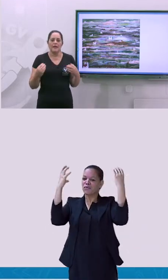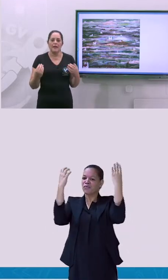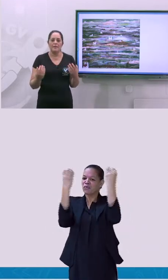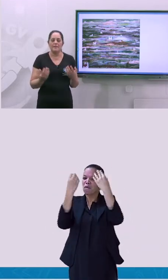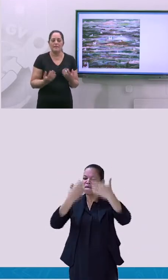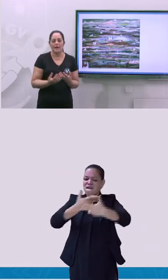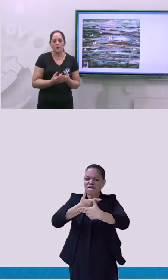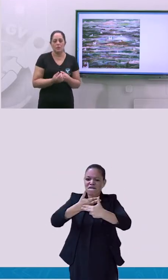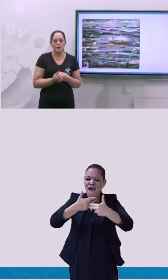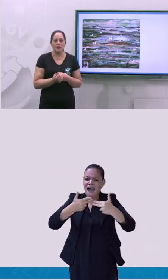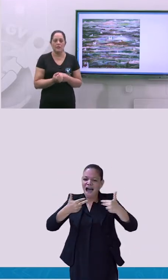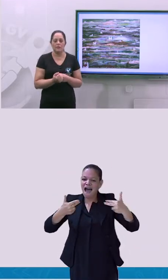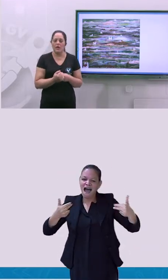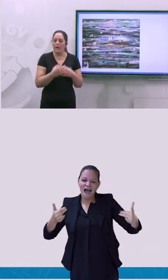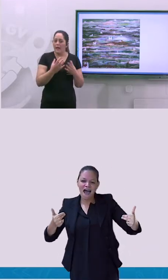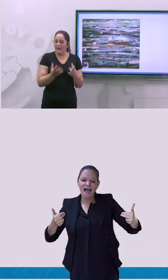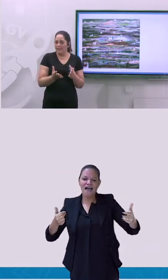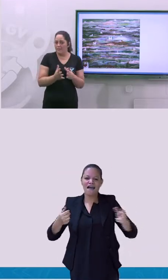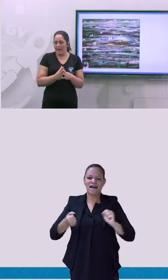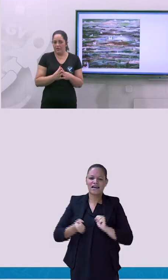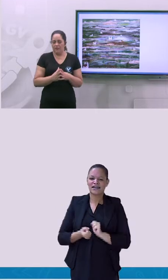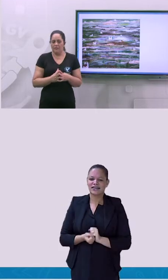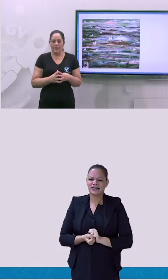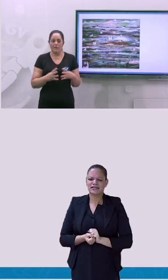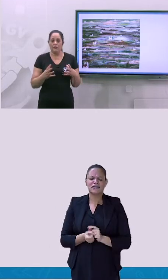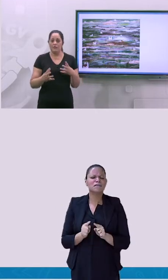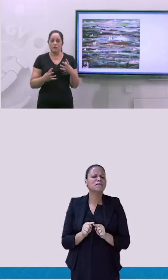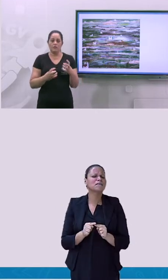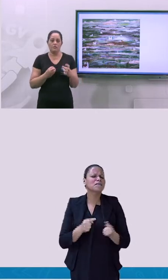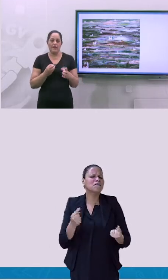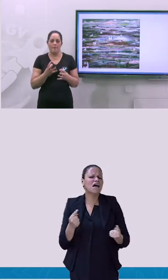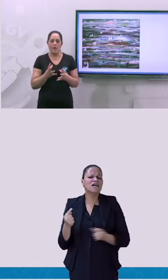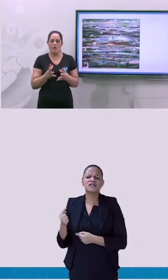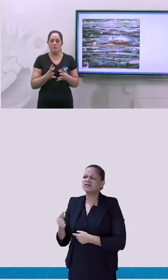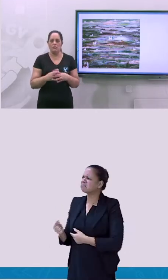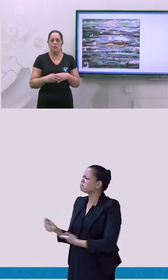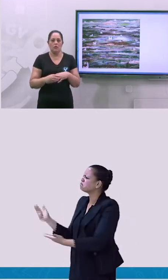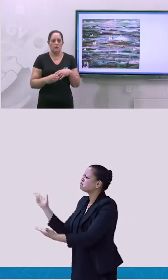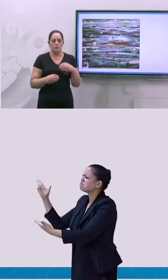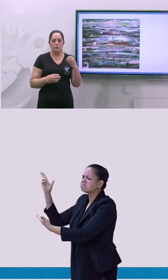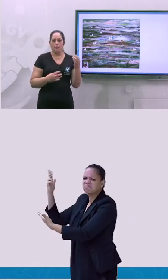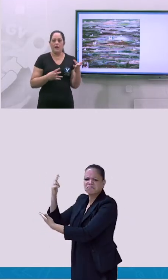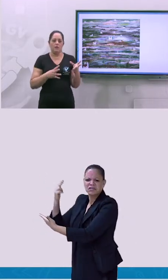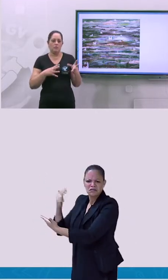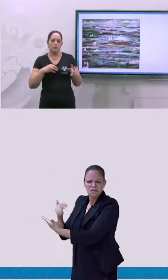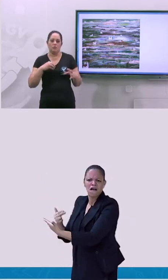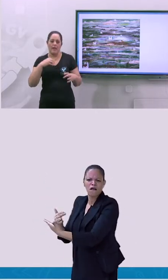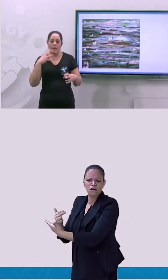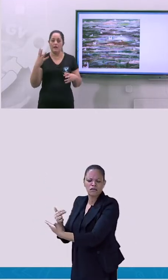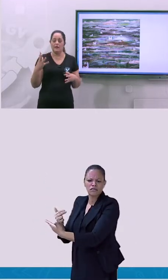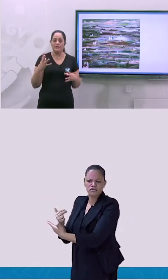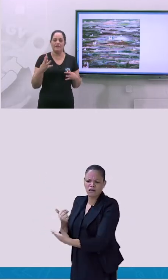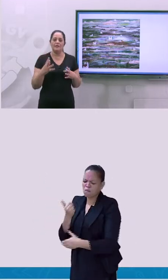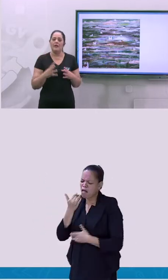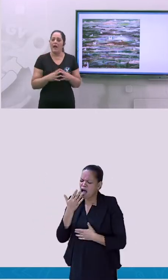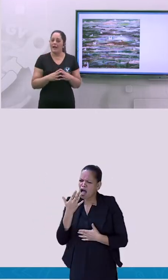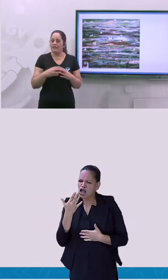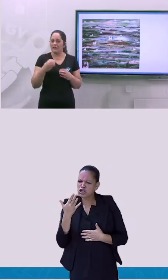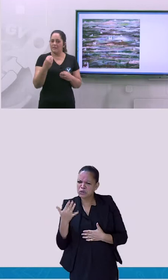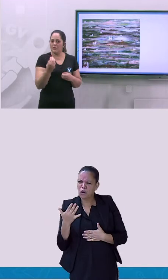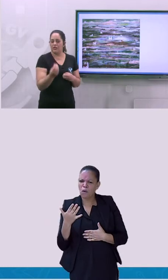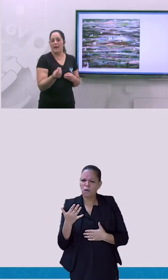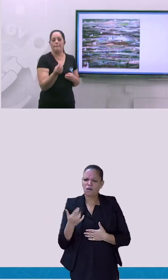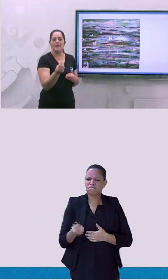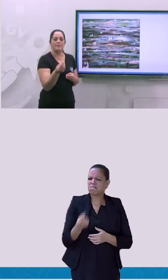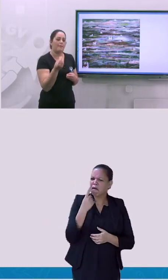ele consegue representar tudo isso. Essa imagem, se ela fosse toda no vermelho, no preto, no laranja, ela